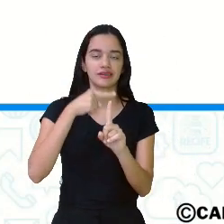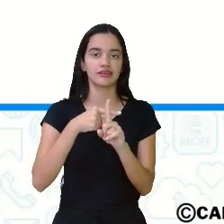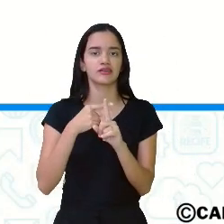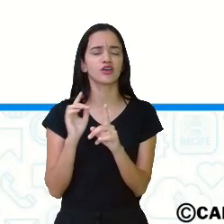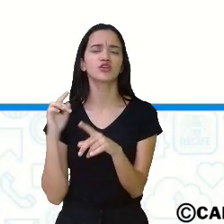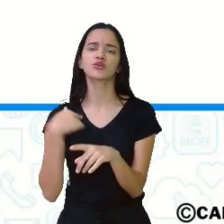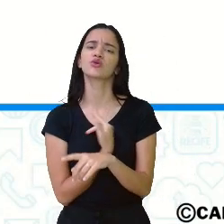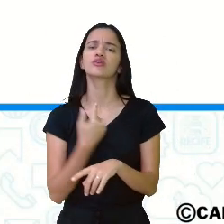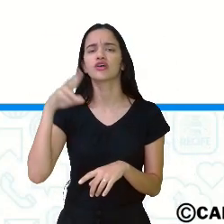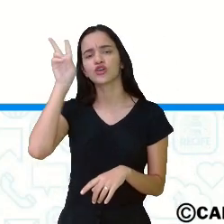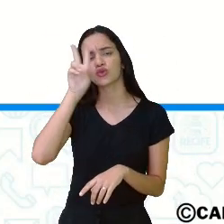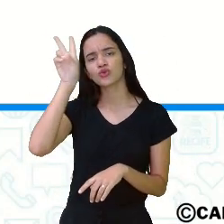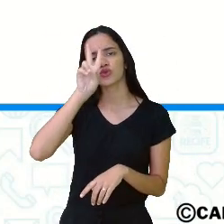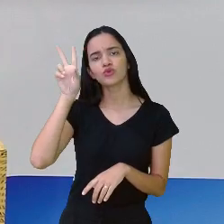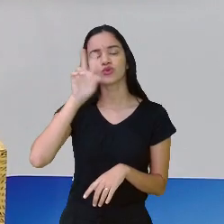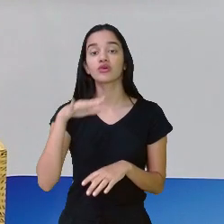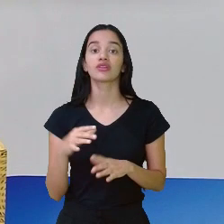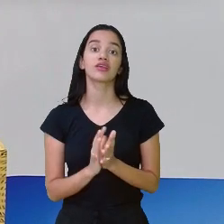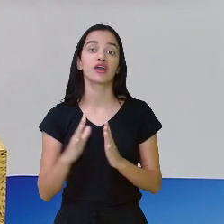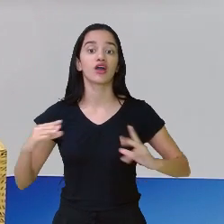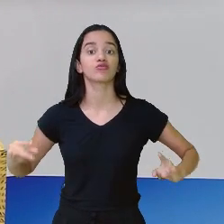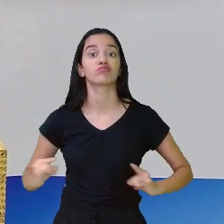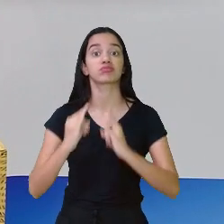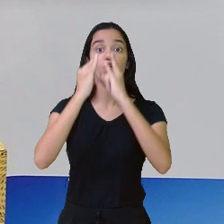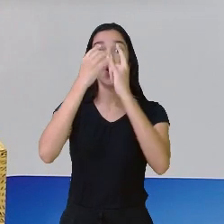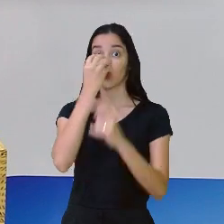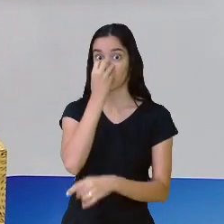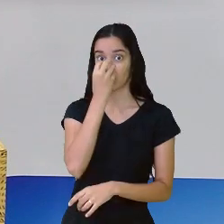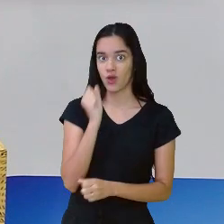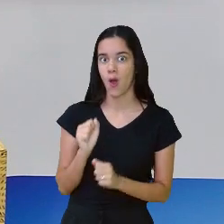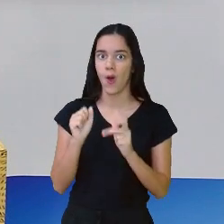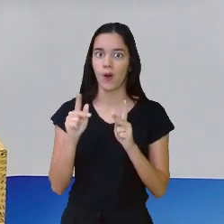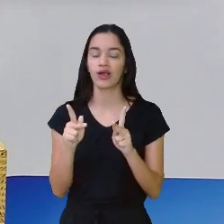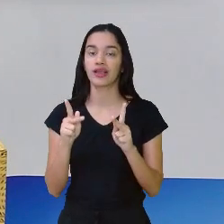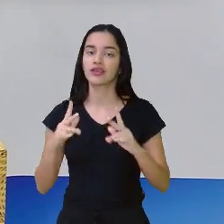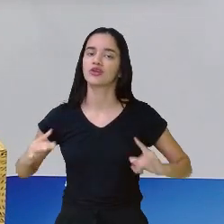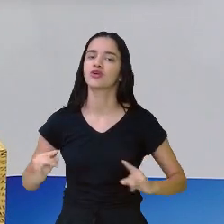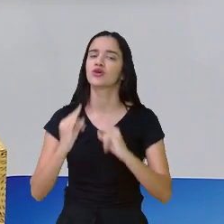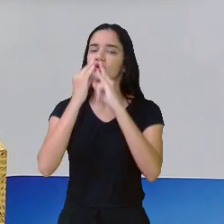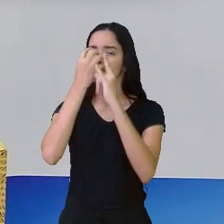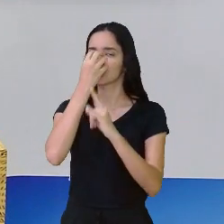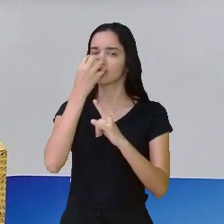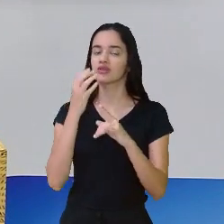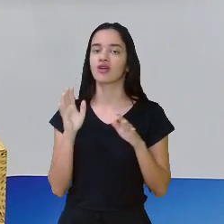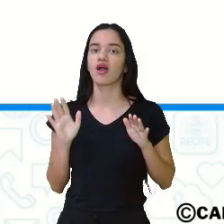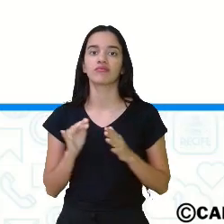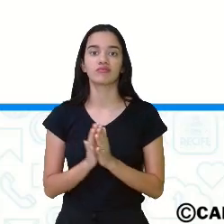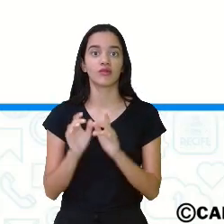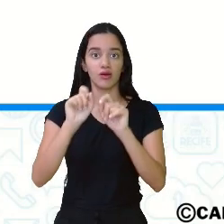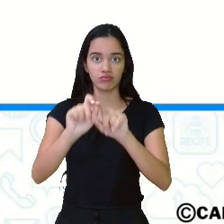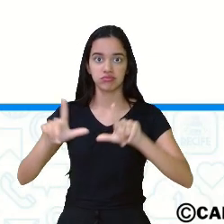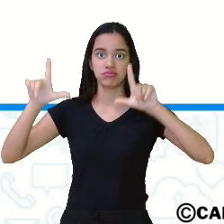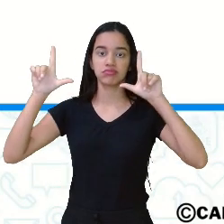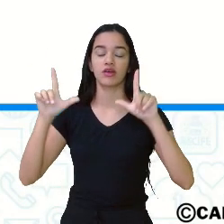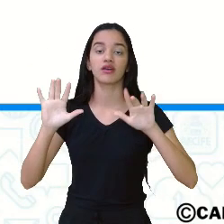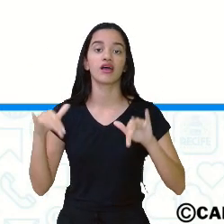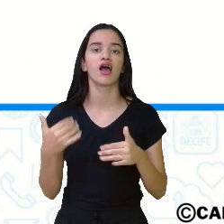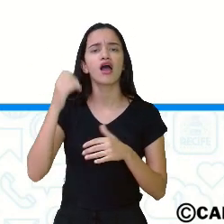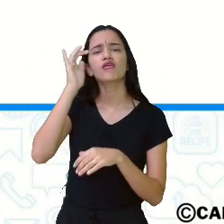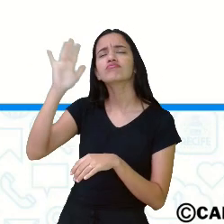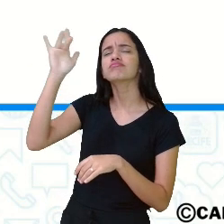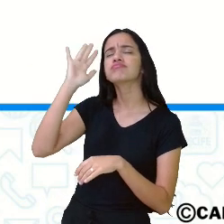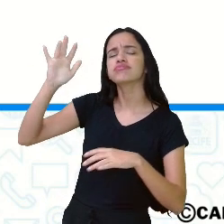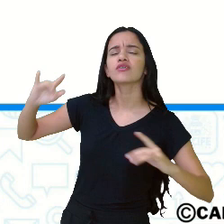Nossa historinha matemática se passa no circo, ok? E nesse circo, foco aí na tela, por favor. Era uma vez